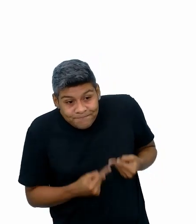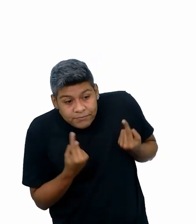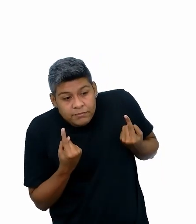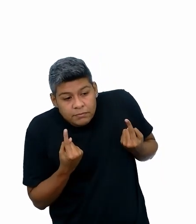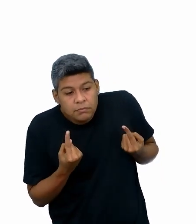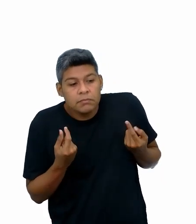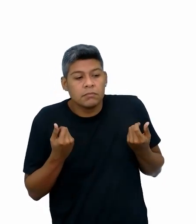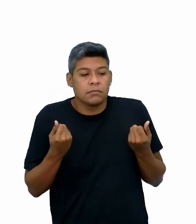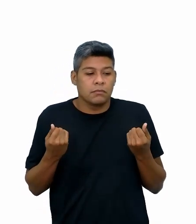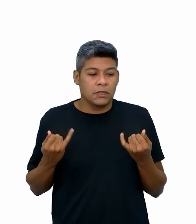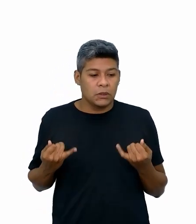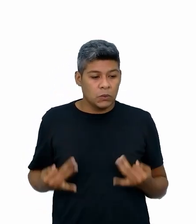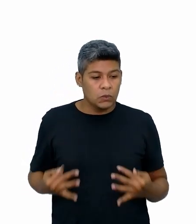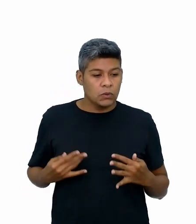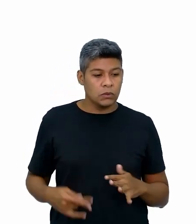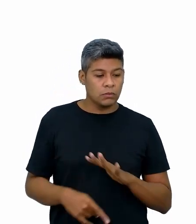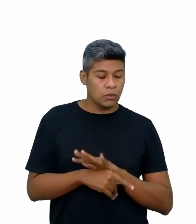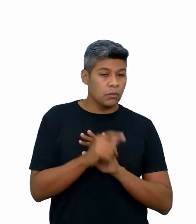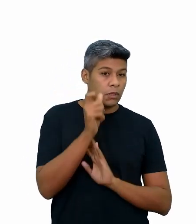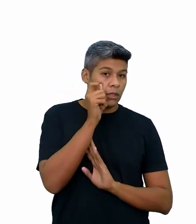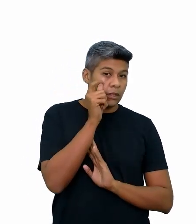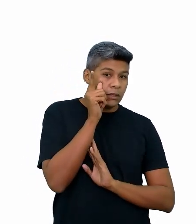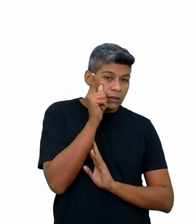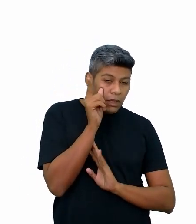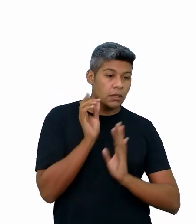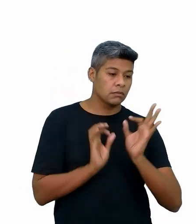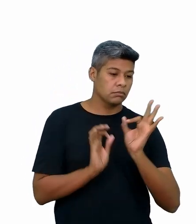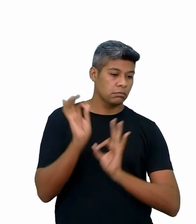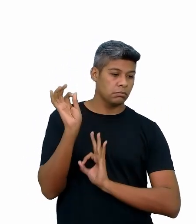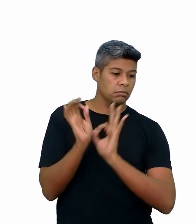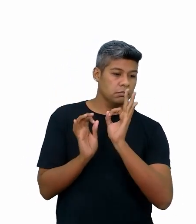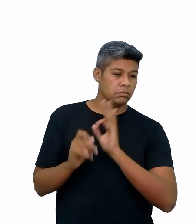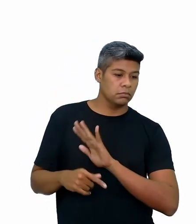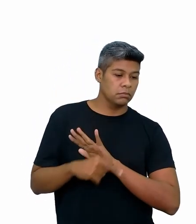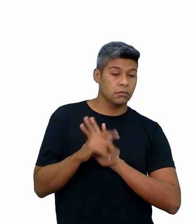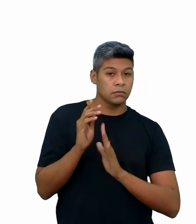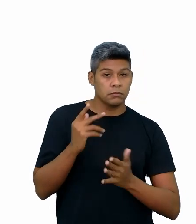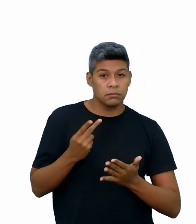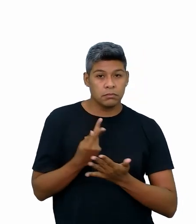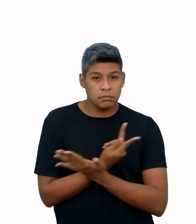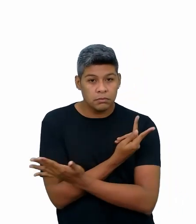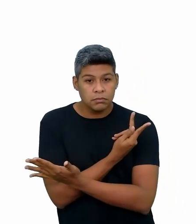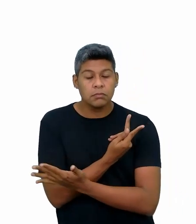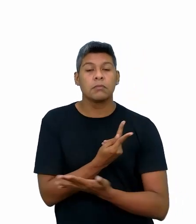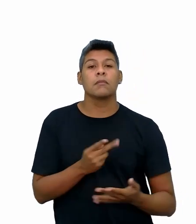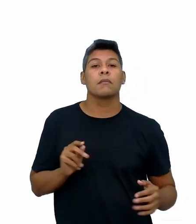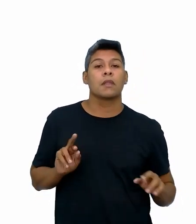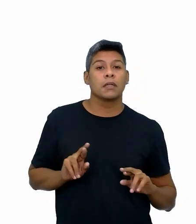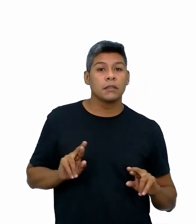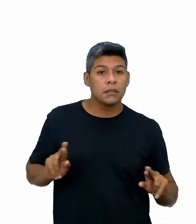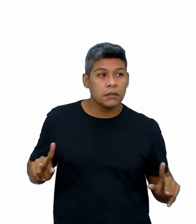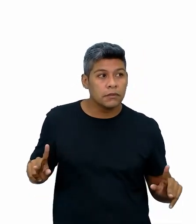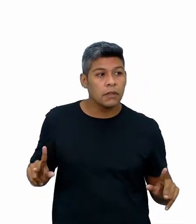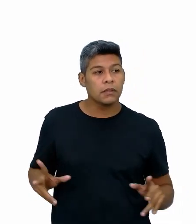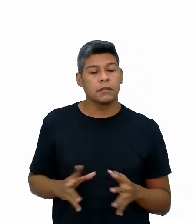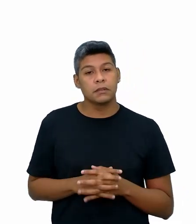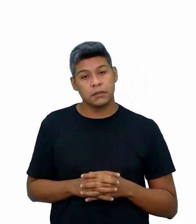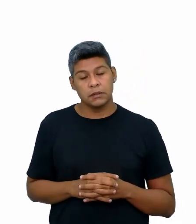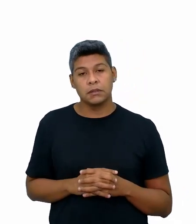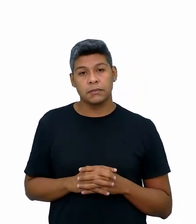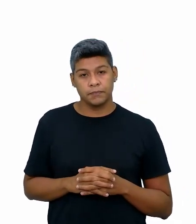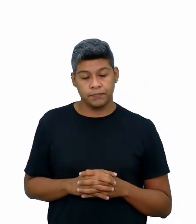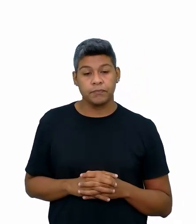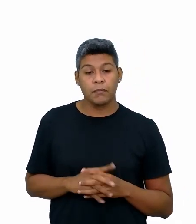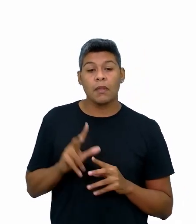e justificada de ideias, formuladas a partir de fatos noticiados em diferentes mídias. Então, ele vai